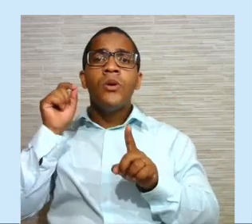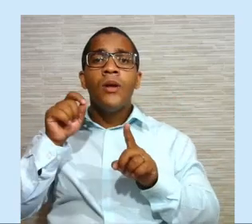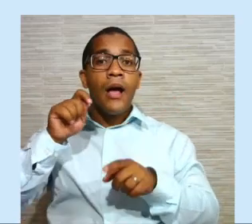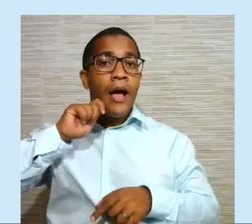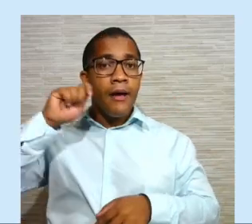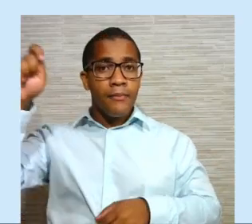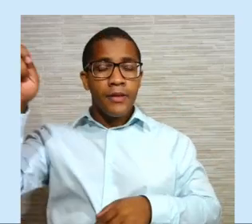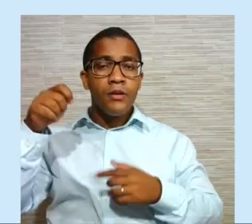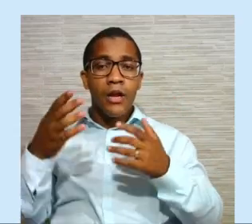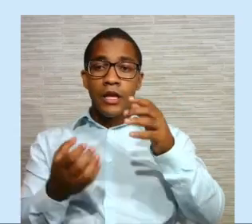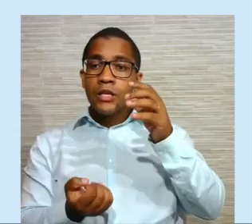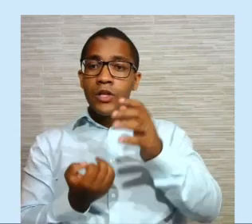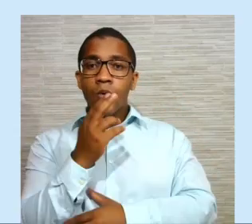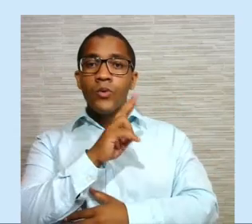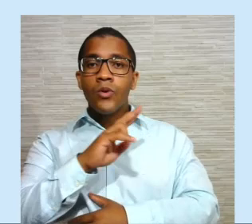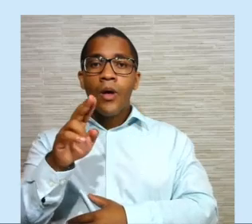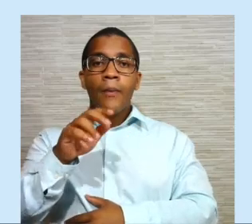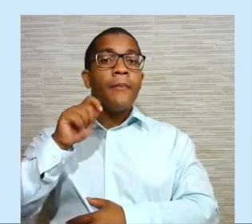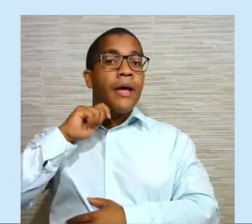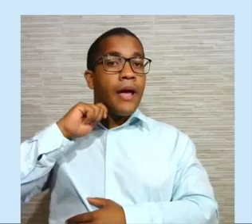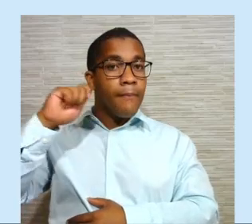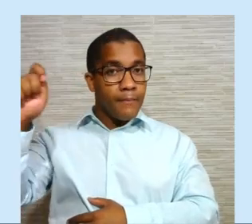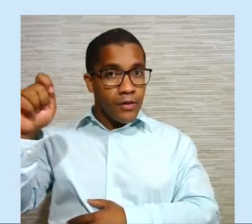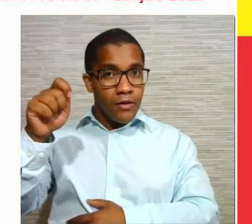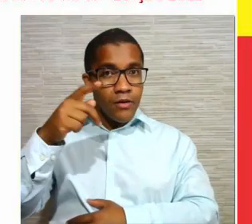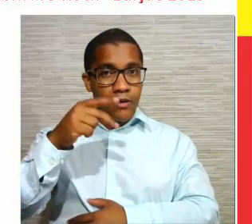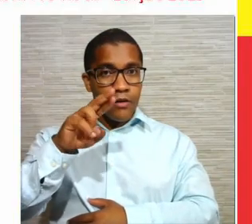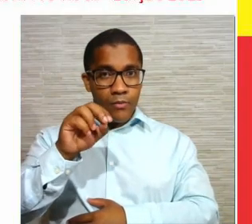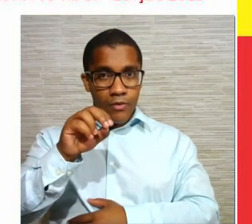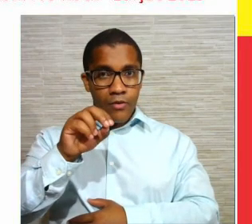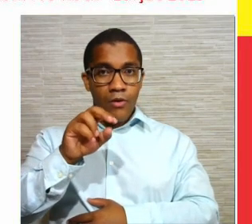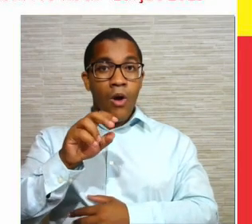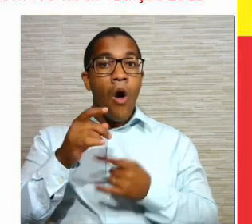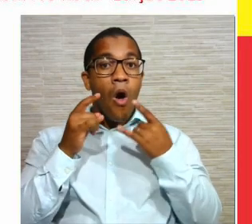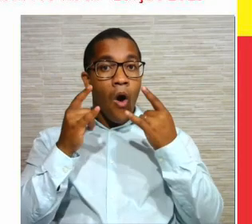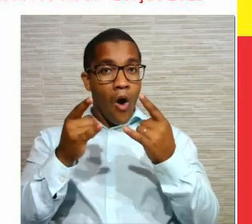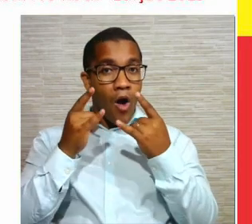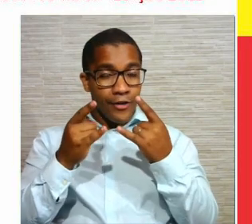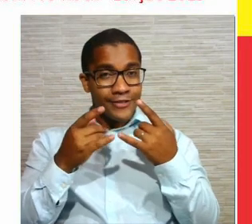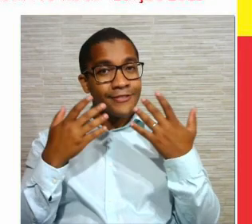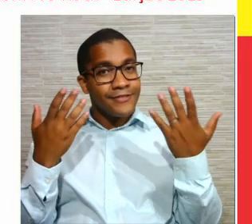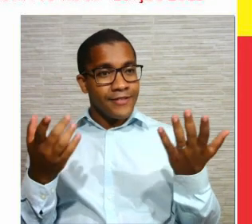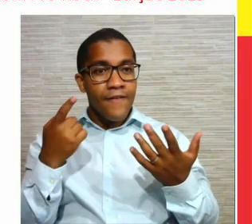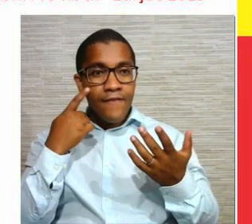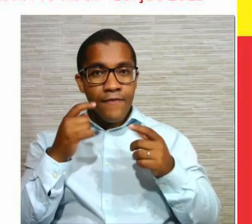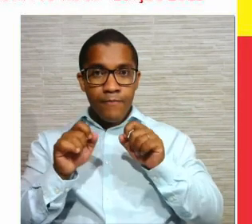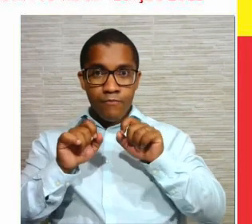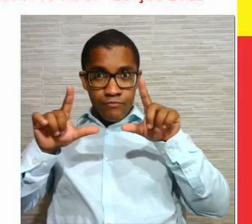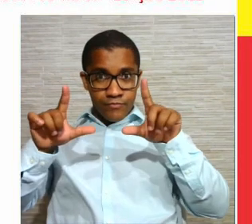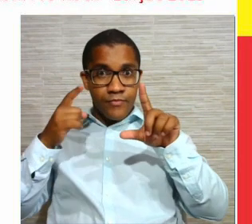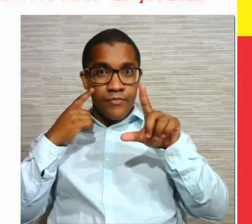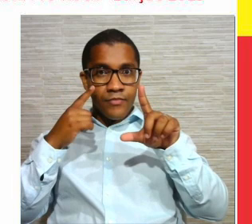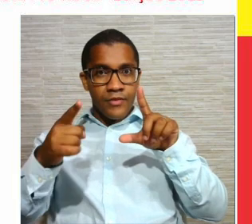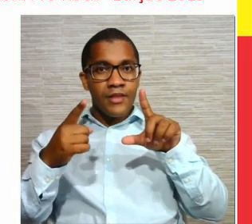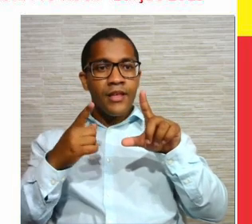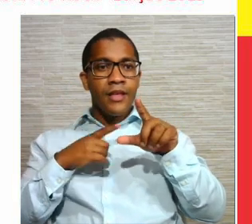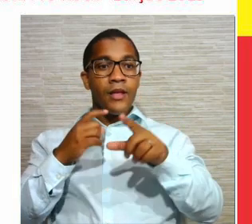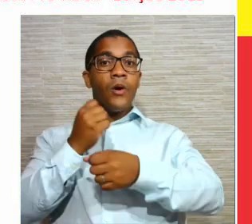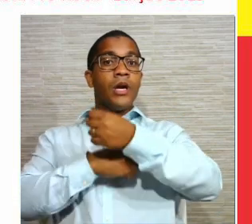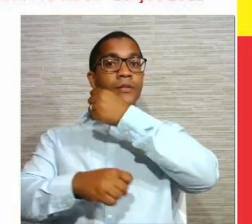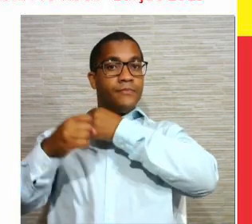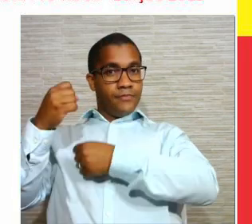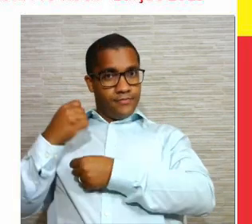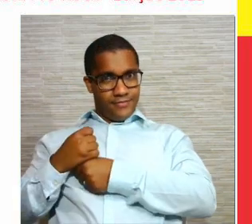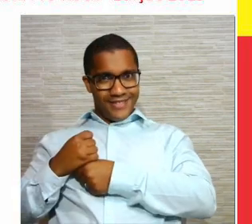que acabou dando nome para o festival, Abril pro Rock. Né? Esse já é um encarte, né, a foto que vocês estão vendo, do festival do